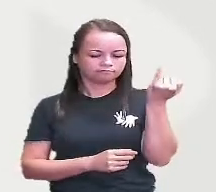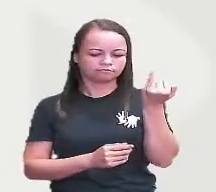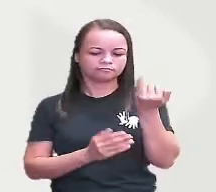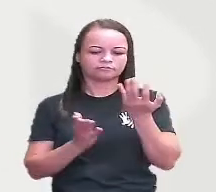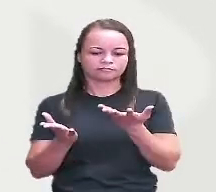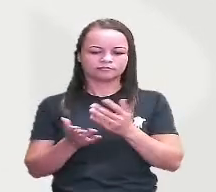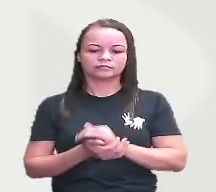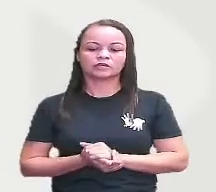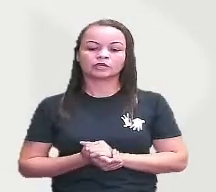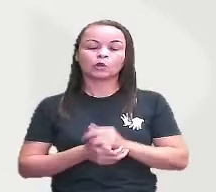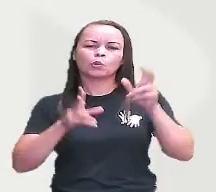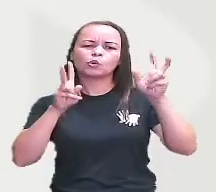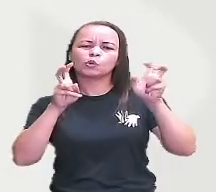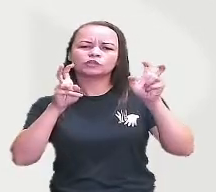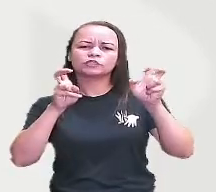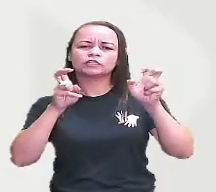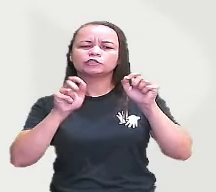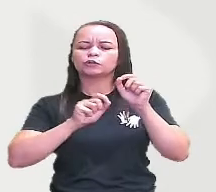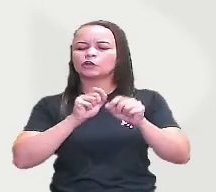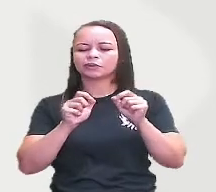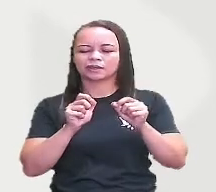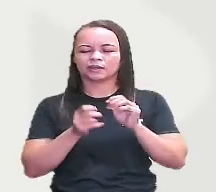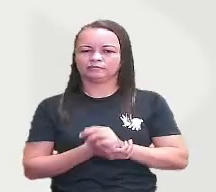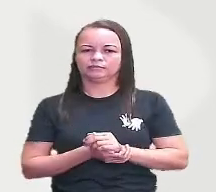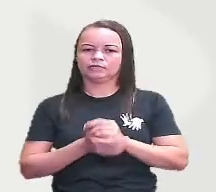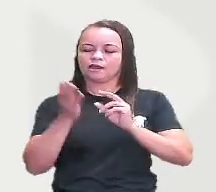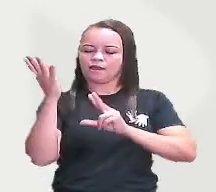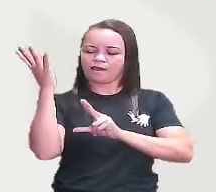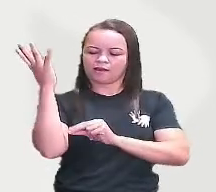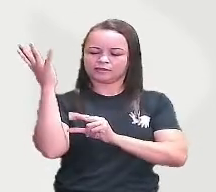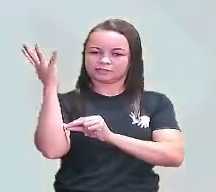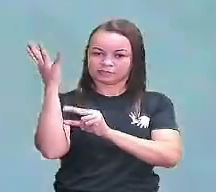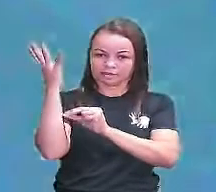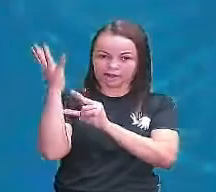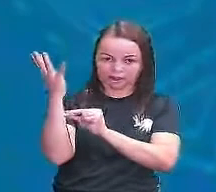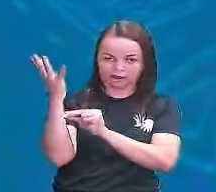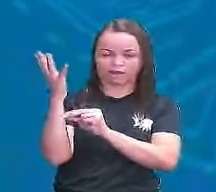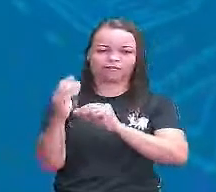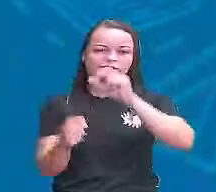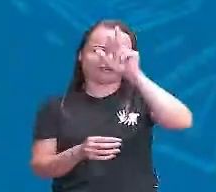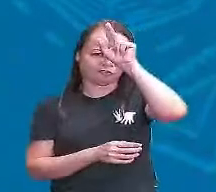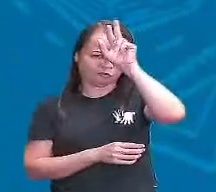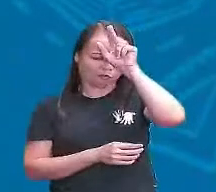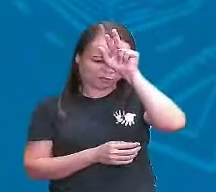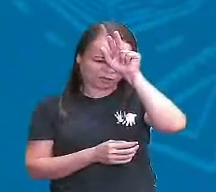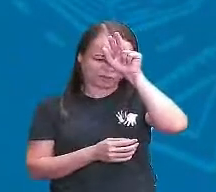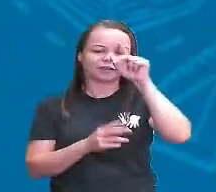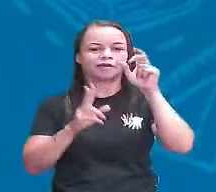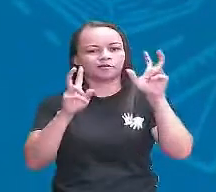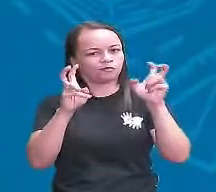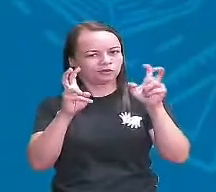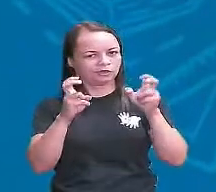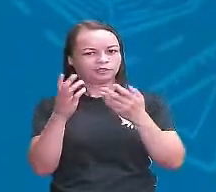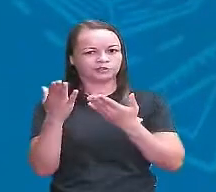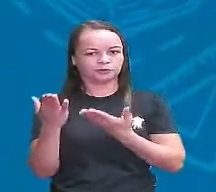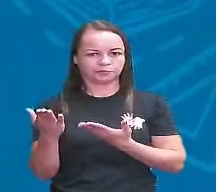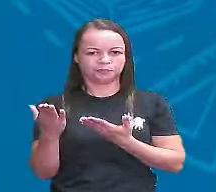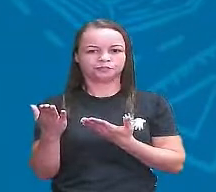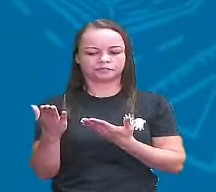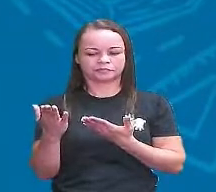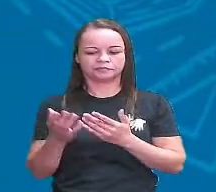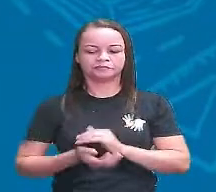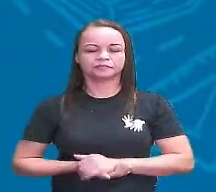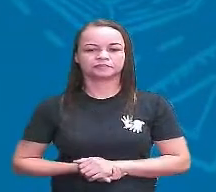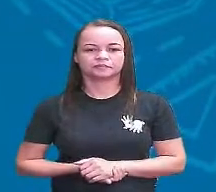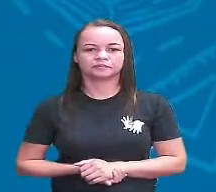título da fábula que a gente leu é A Cigarra e a Formiga. A Cigarra e a Formiga é o